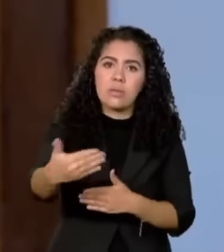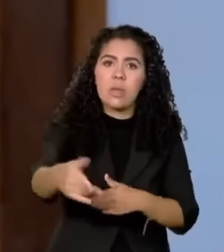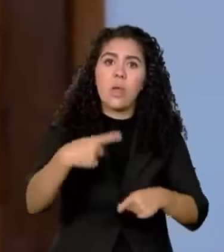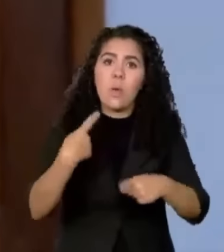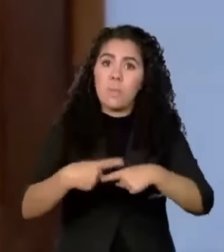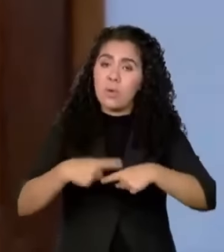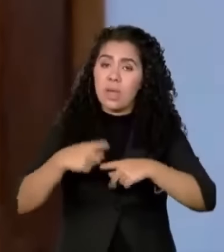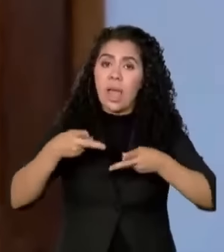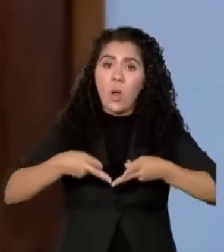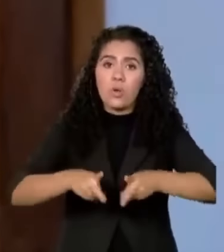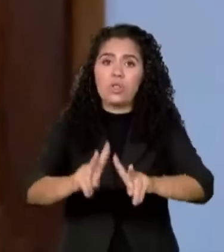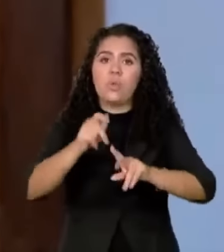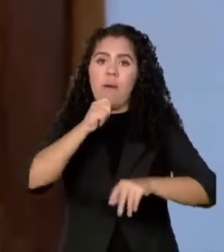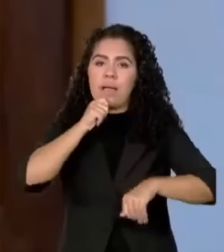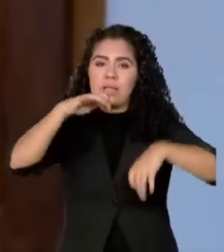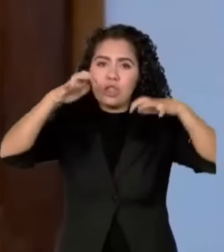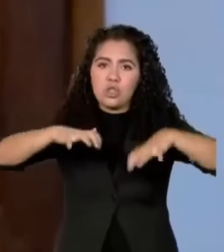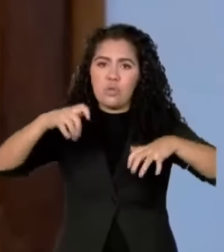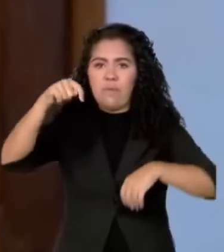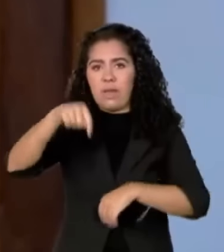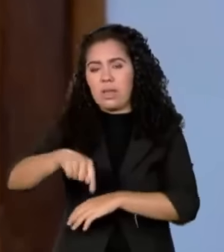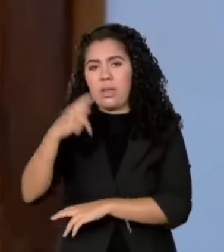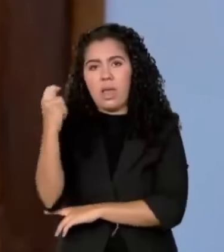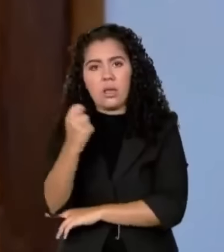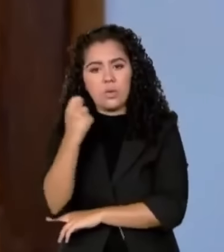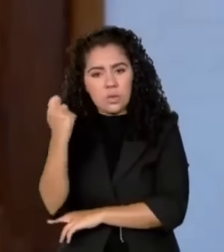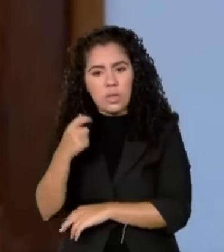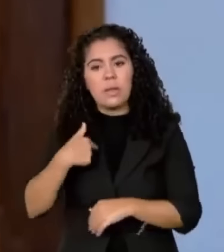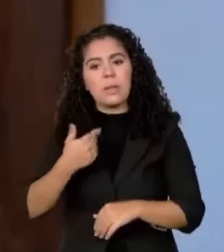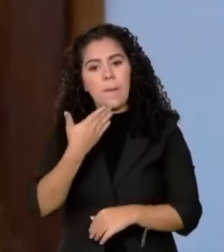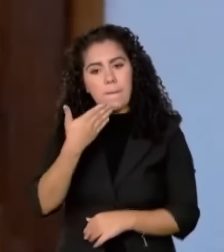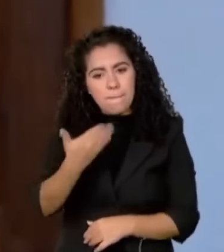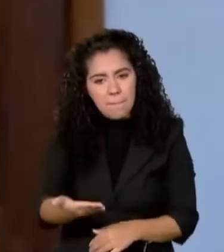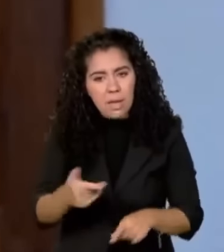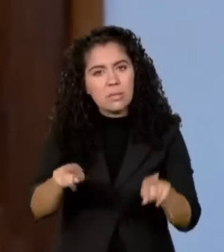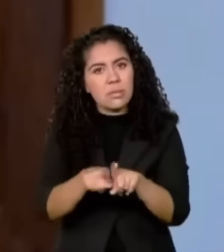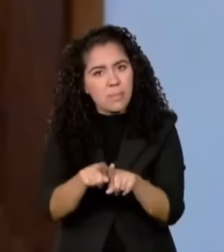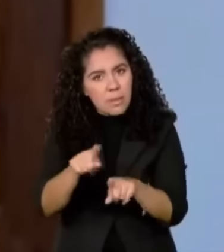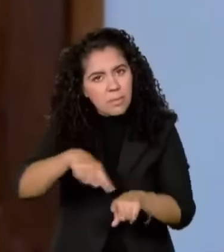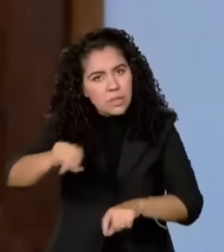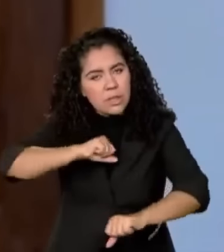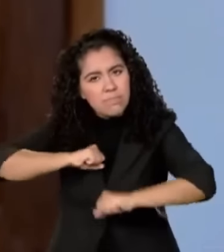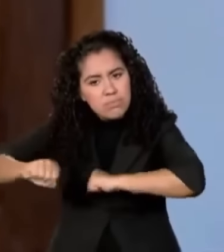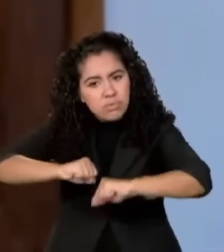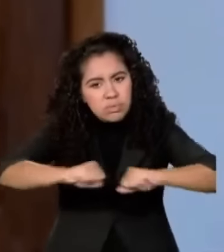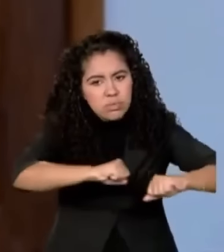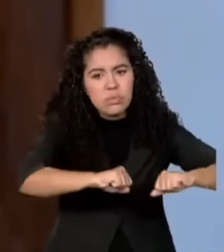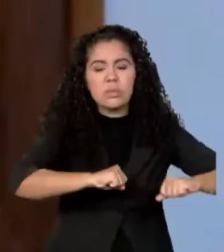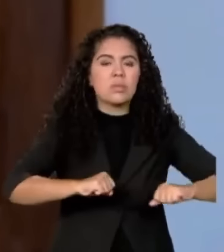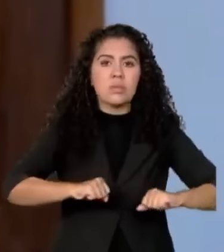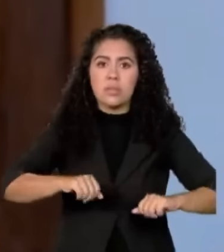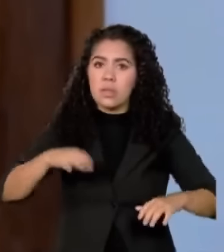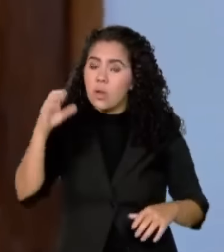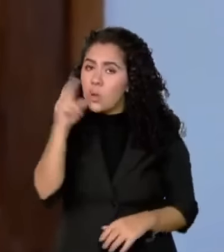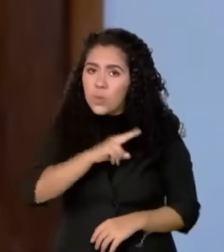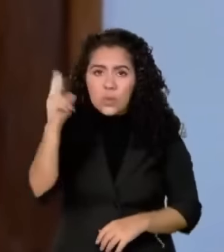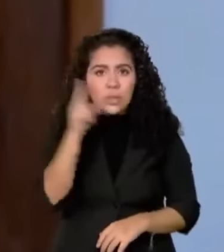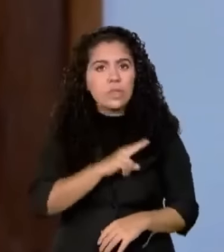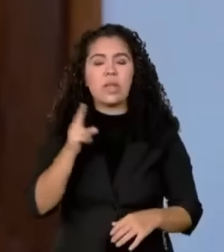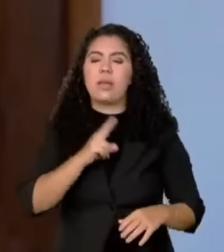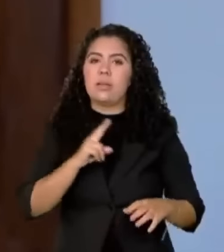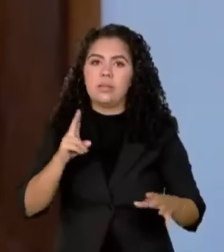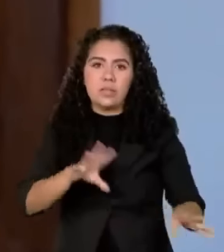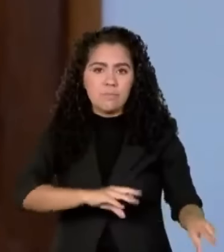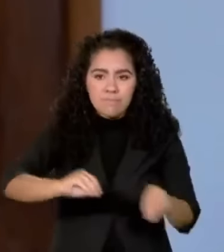continuar aqui no estado. Então, mais uma vez, aproveitar esse momento para pedir a mobilização de todos para estarem em condição de segurança. Já é e será